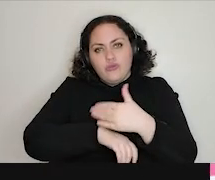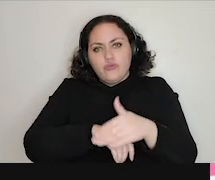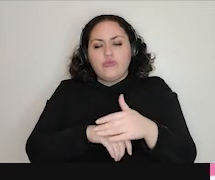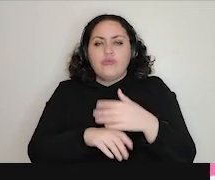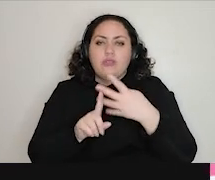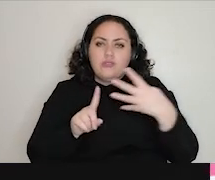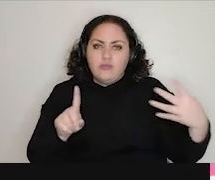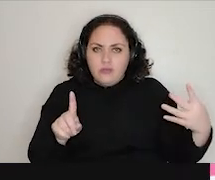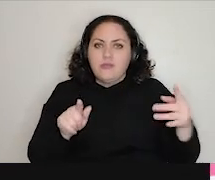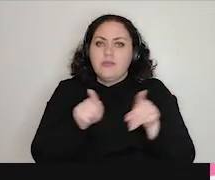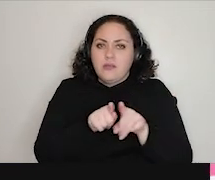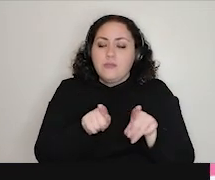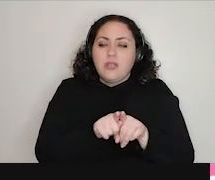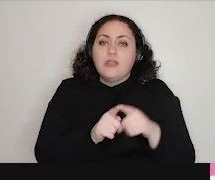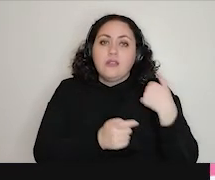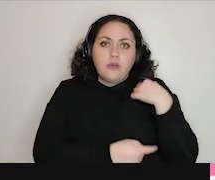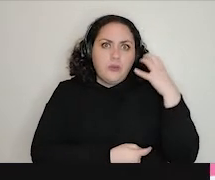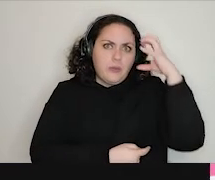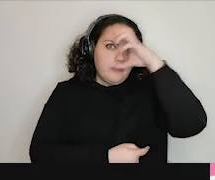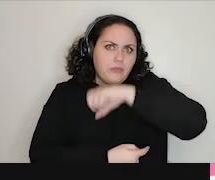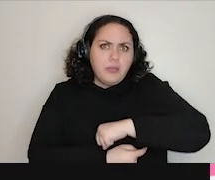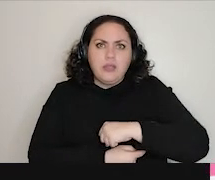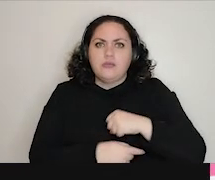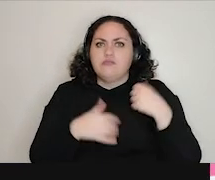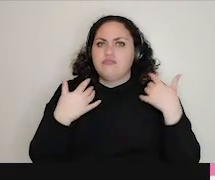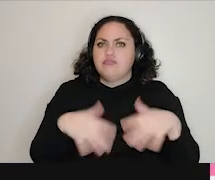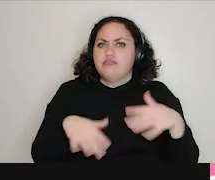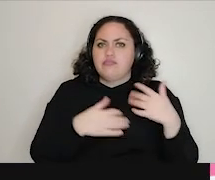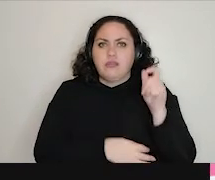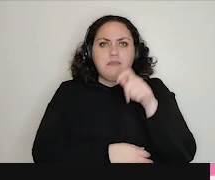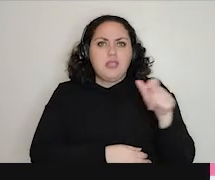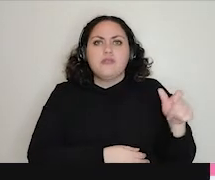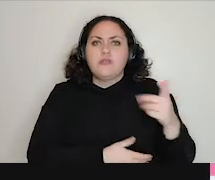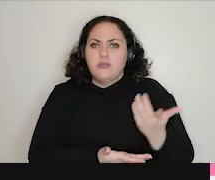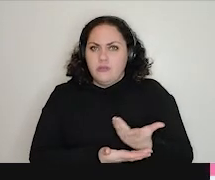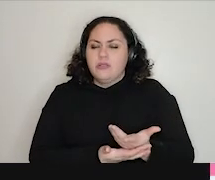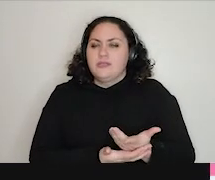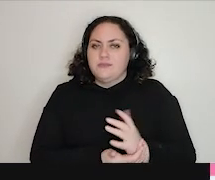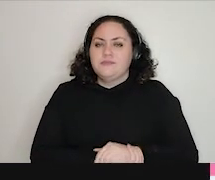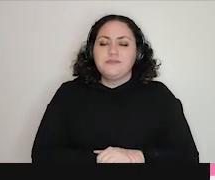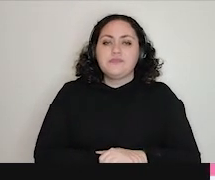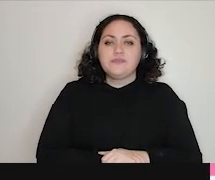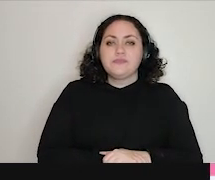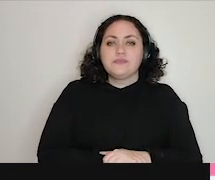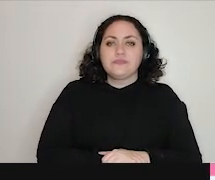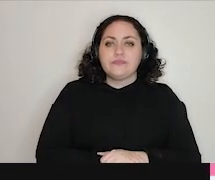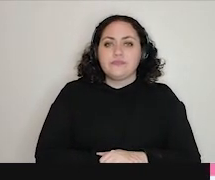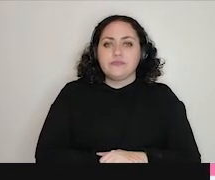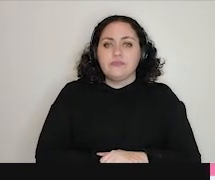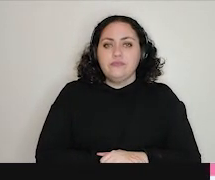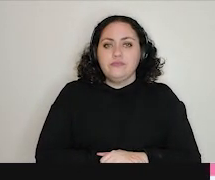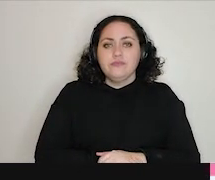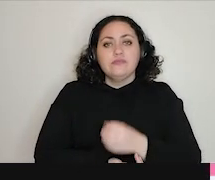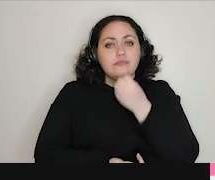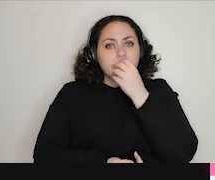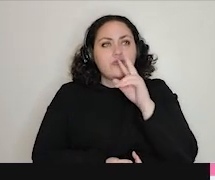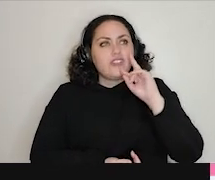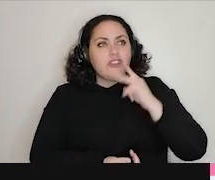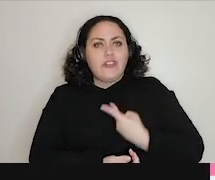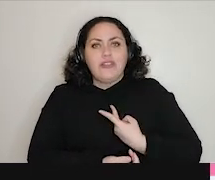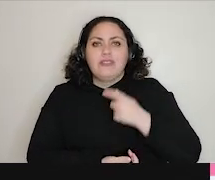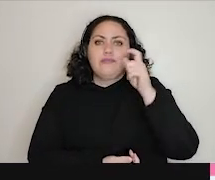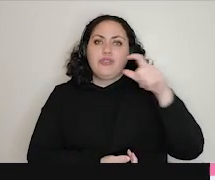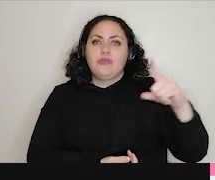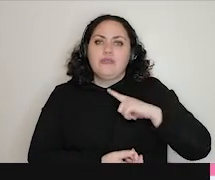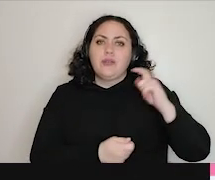de prevenção combinada. E eu sempre aprendo demais com essas pessoas. Né? É muito interessante reconhecer